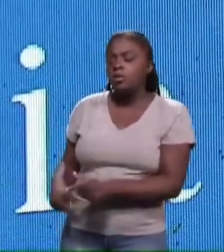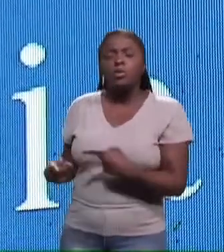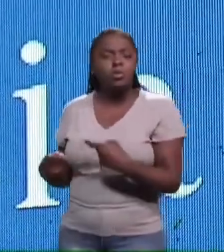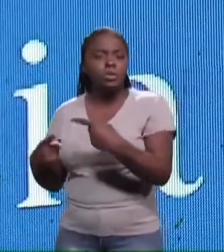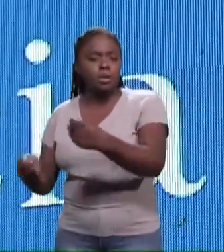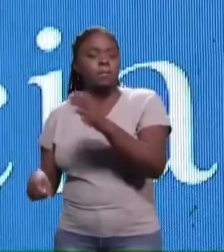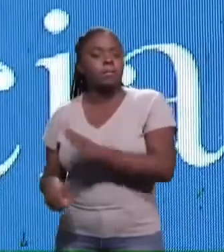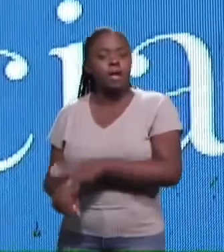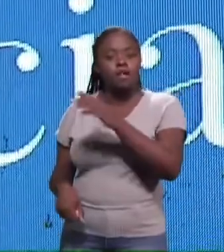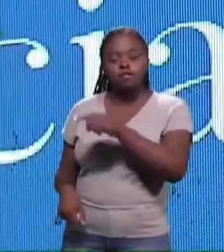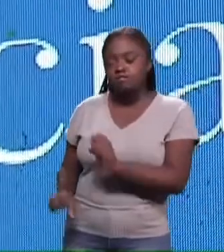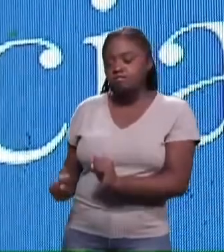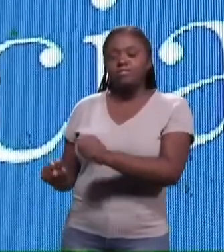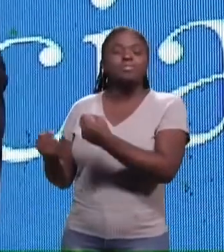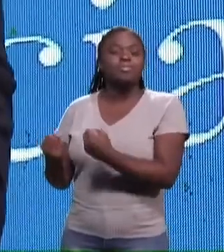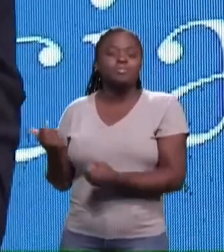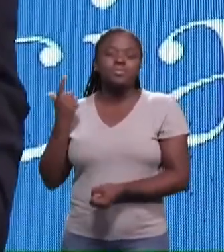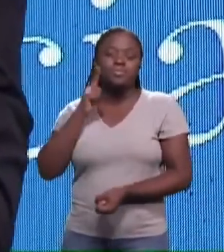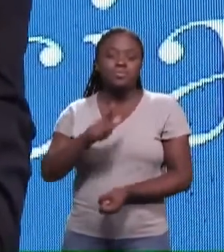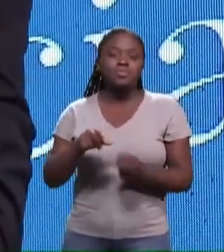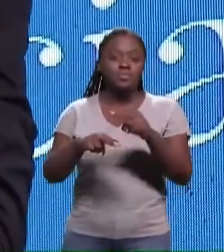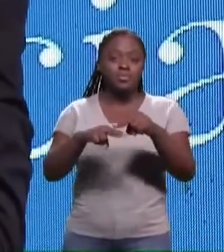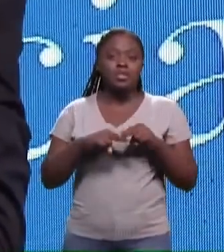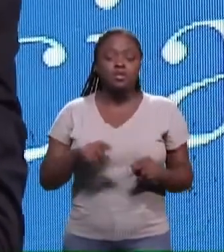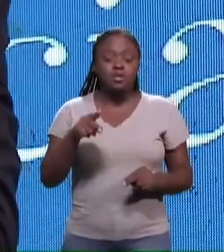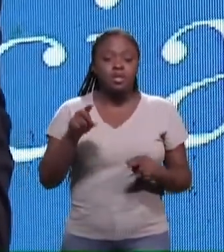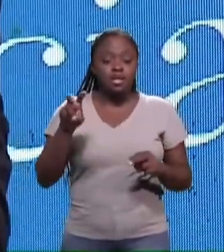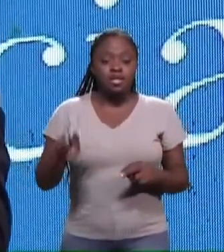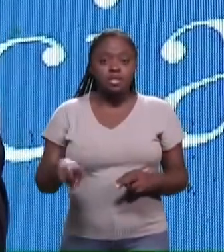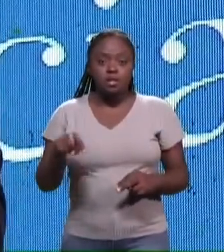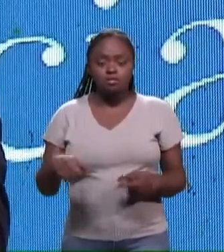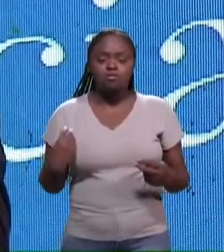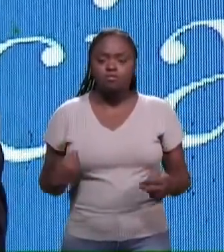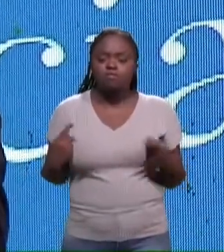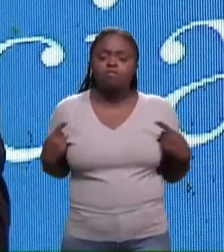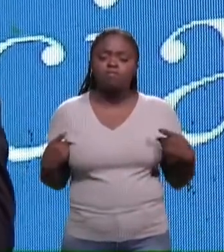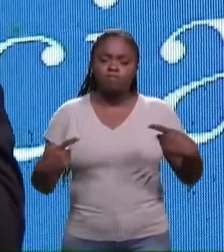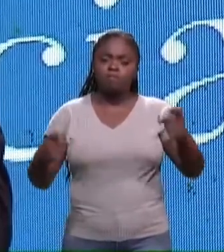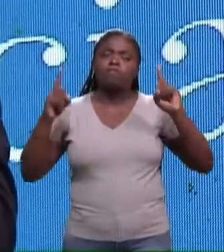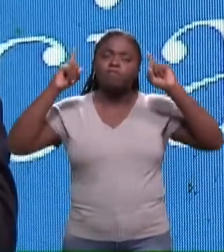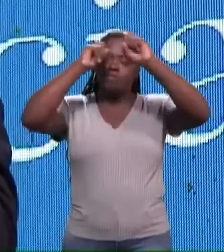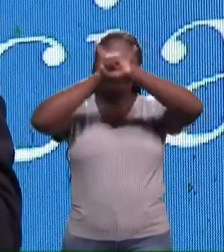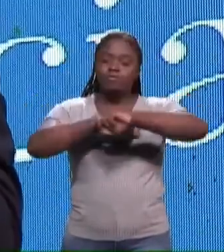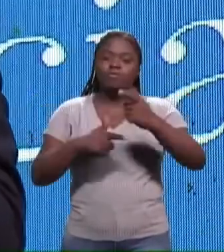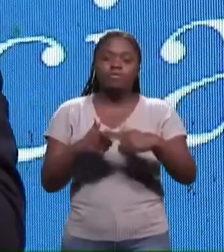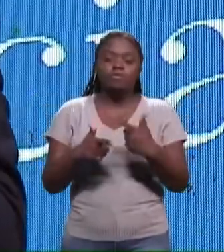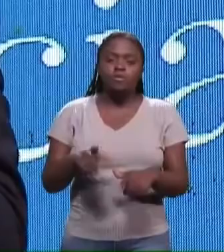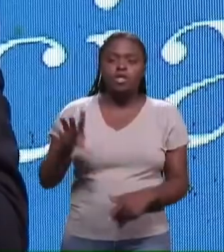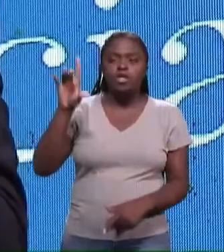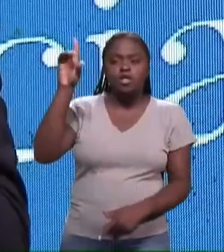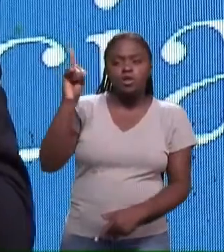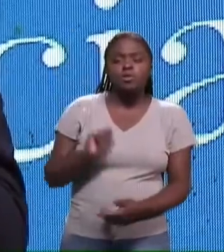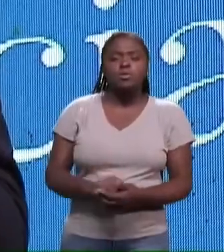é casca grossa. Por isso você que está sentado aqui e viveu lutas, dificuldades e problemas, Deus não estava de